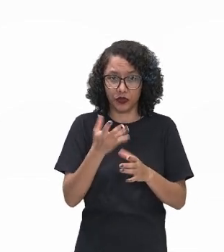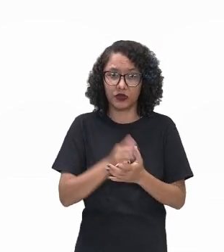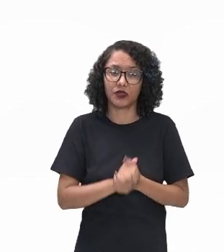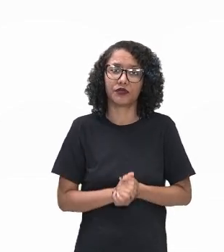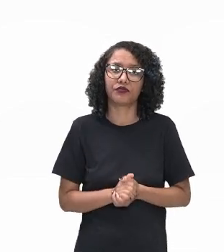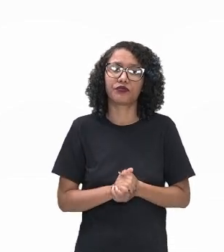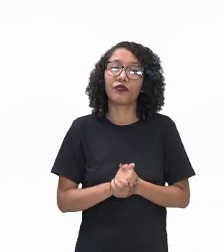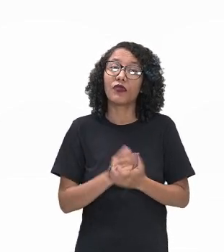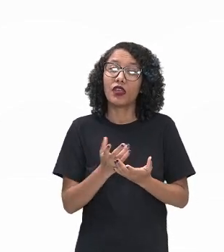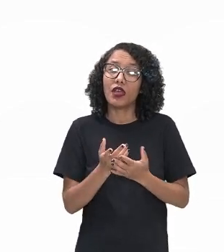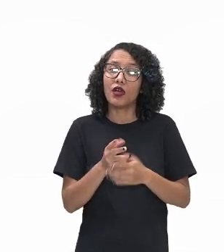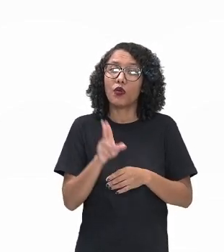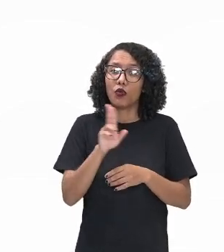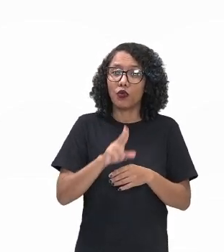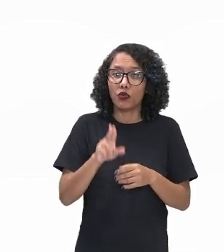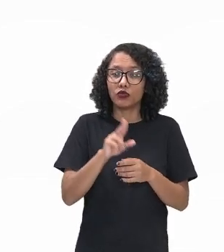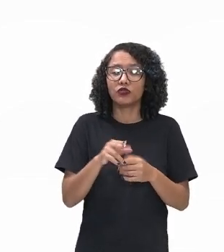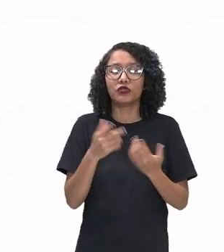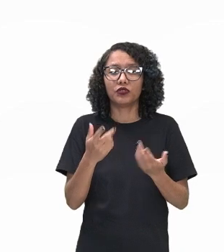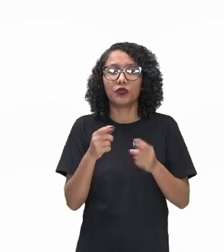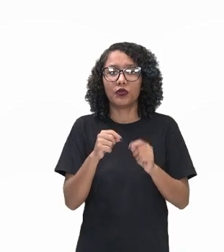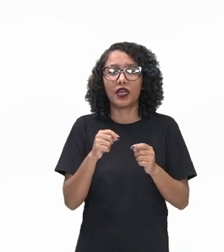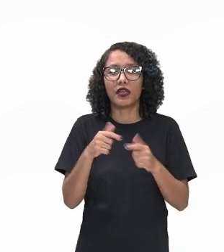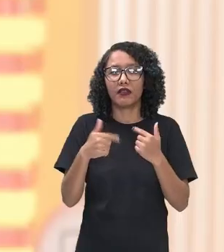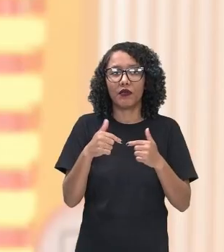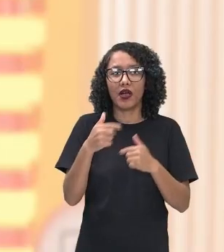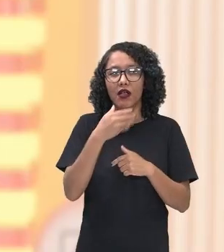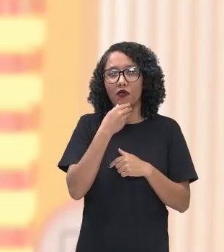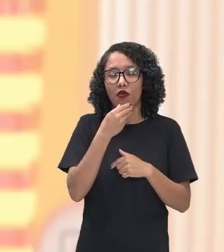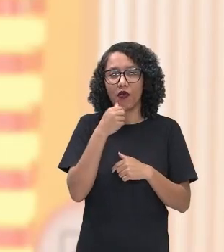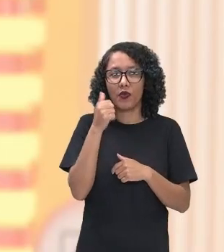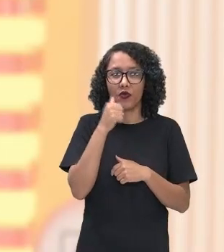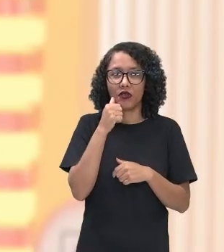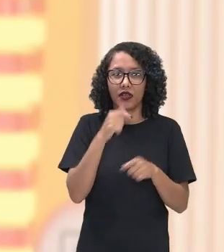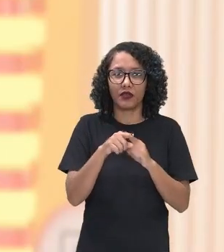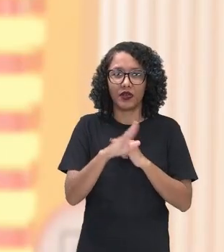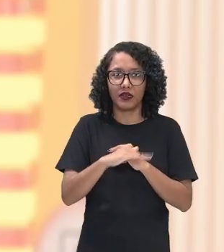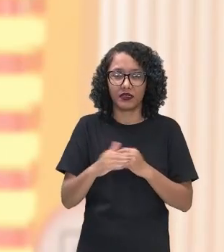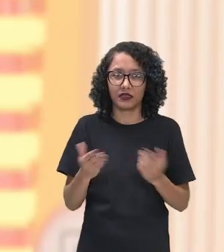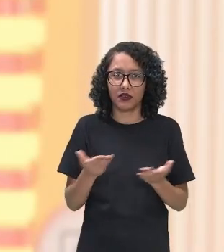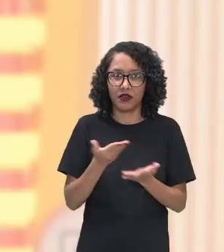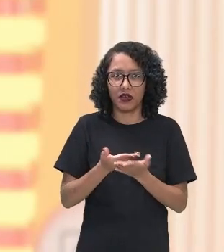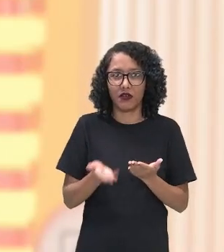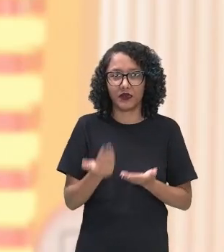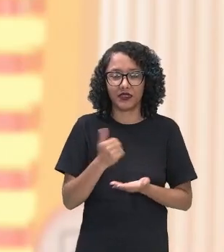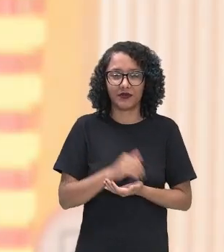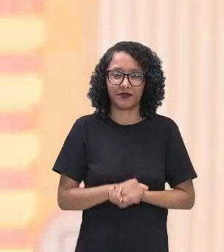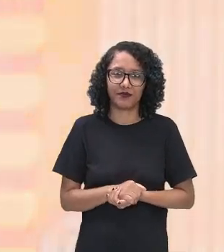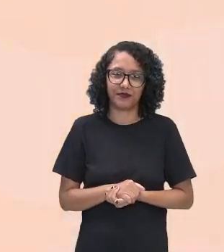da mão de obra de homens, mulheres e crianças. Vamos então à nossa aula.